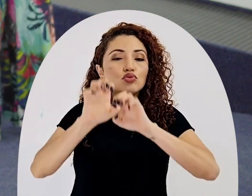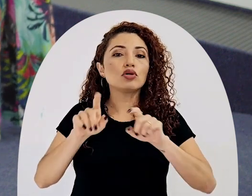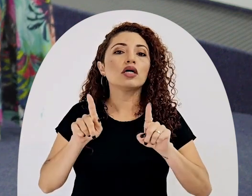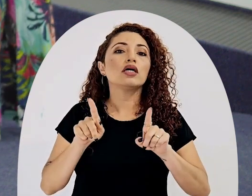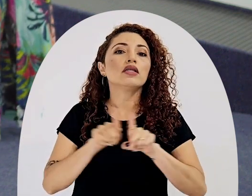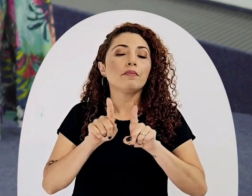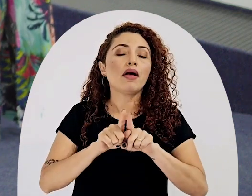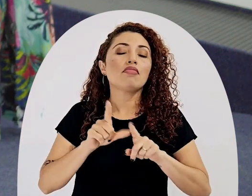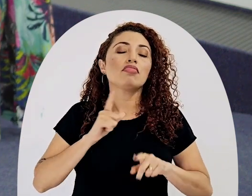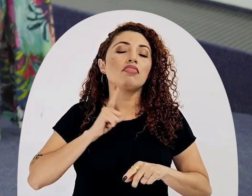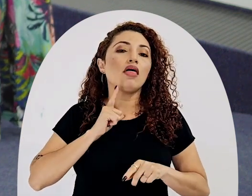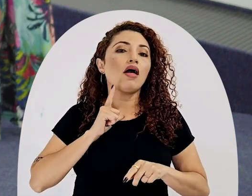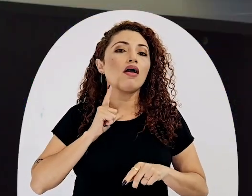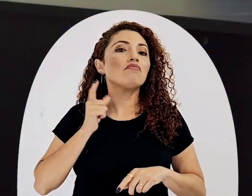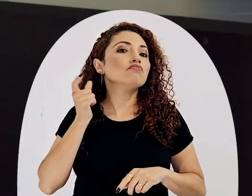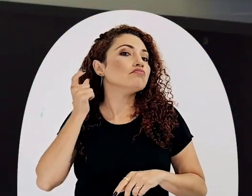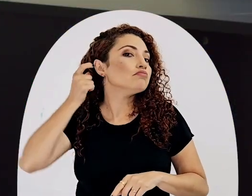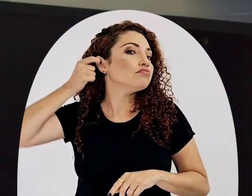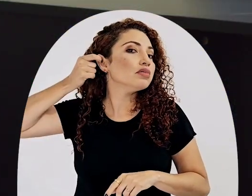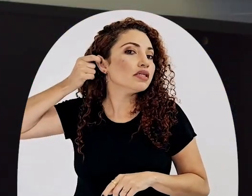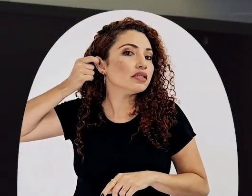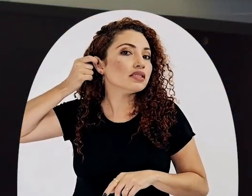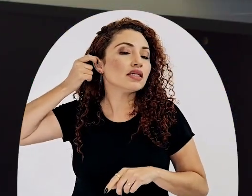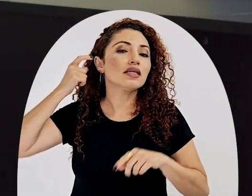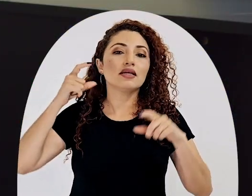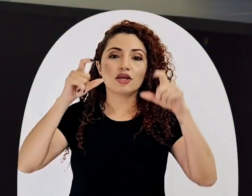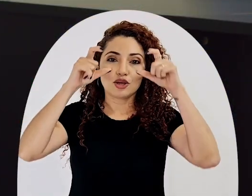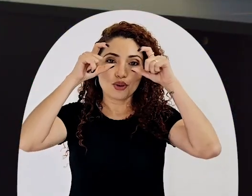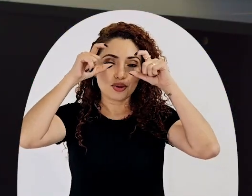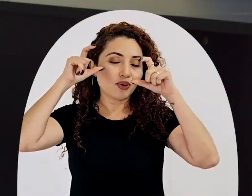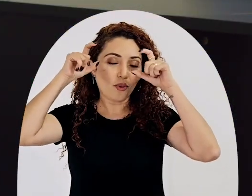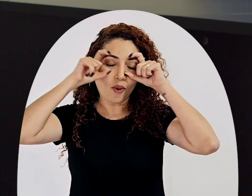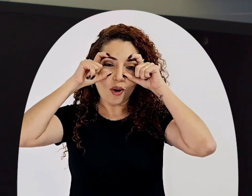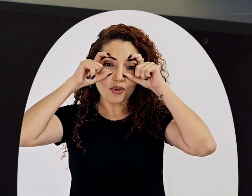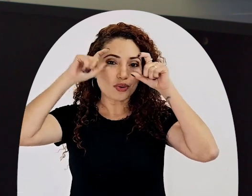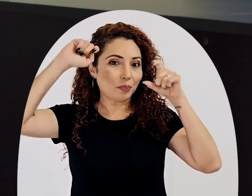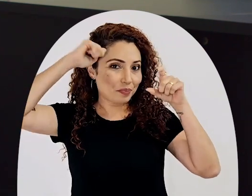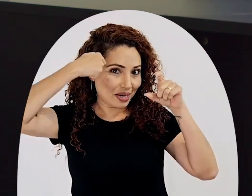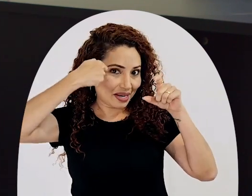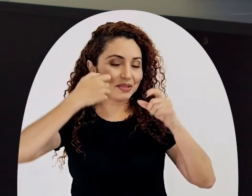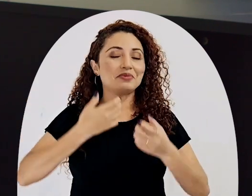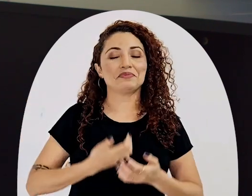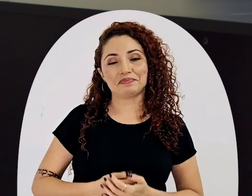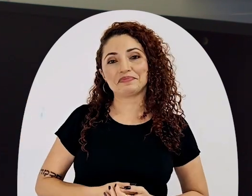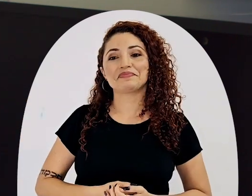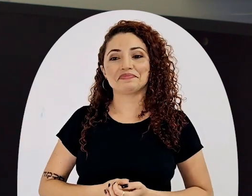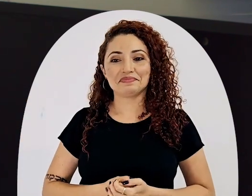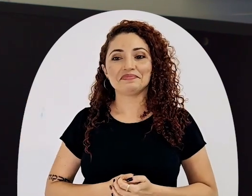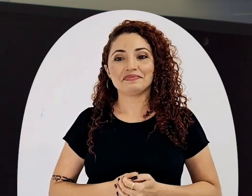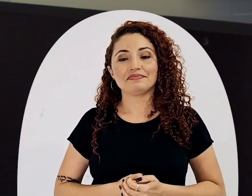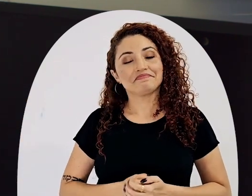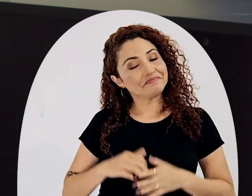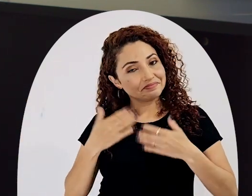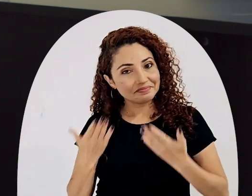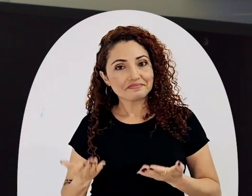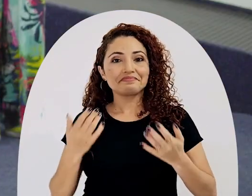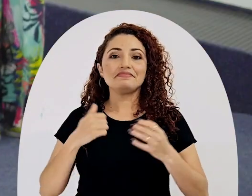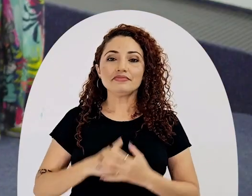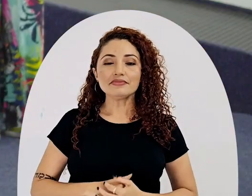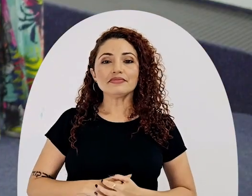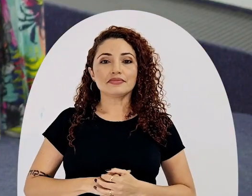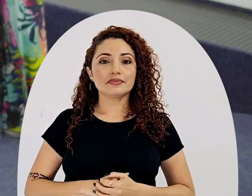direita e óculos pretos. E voltando para a minha apresentação, então eu